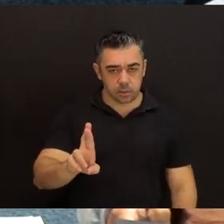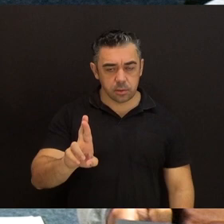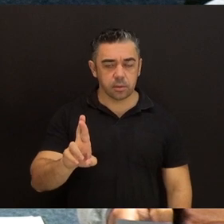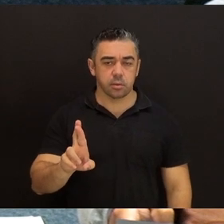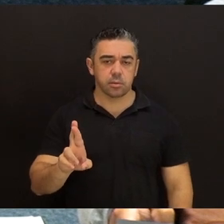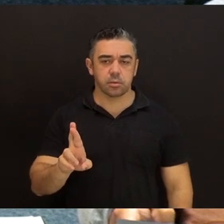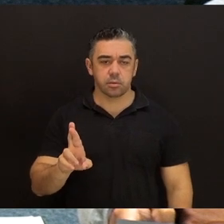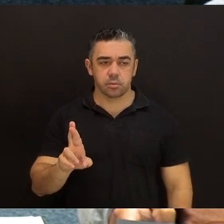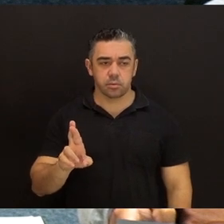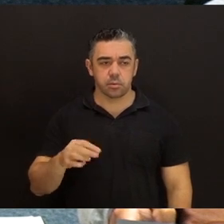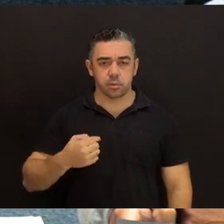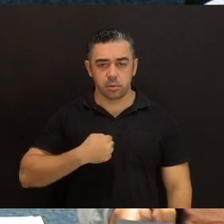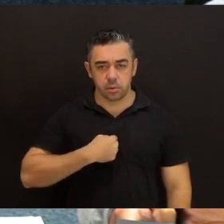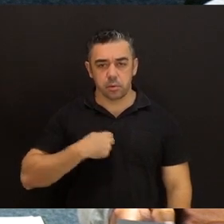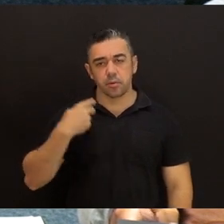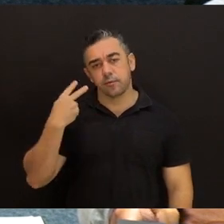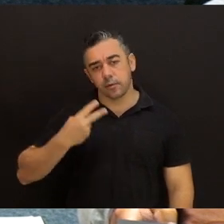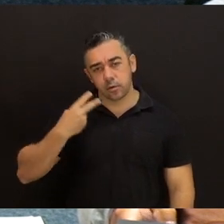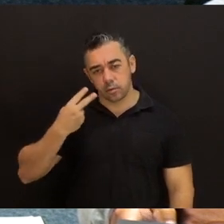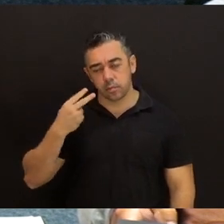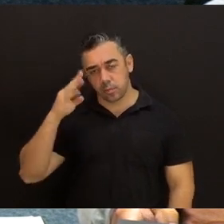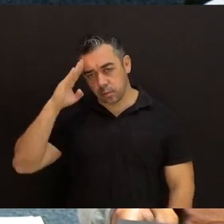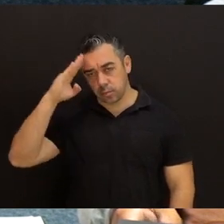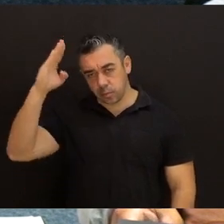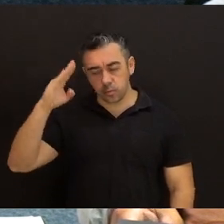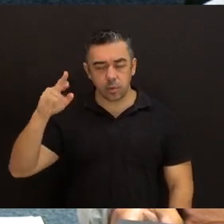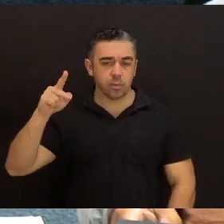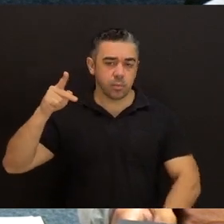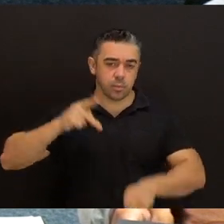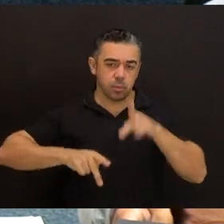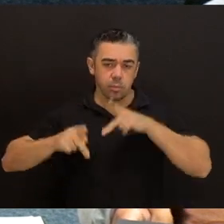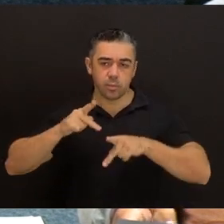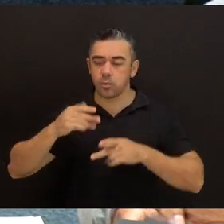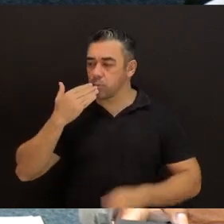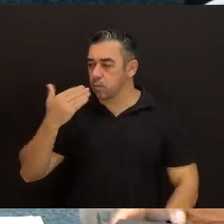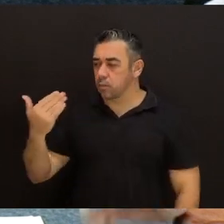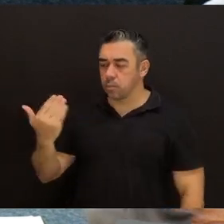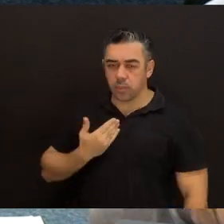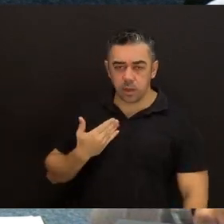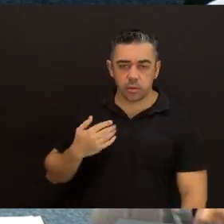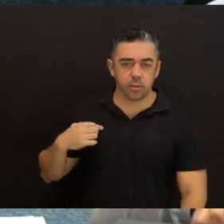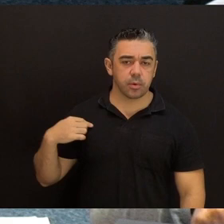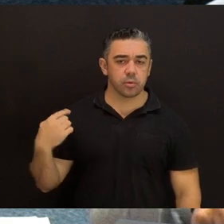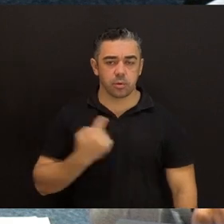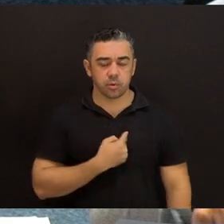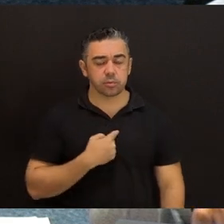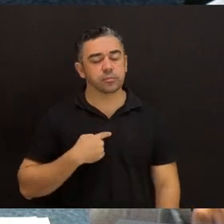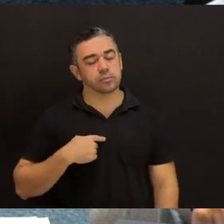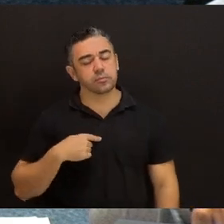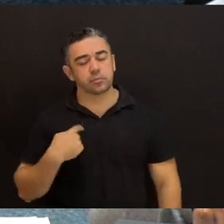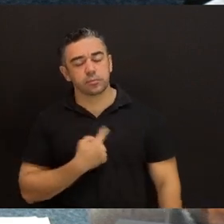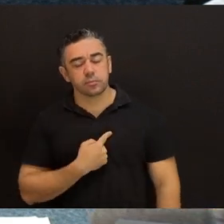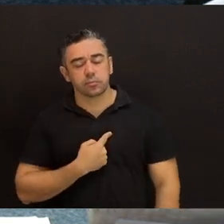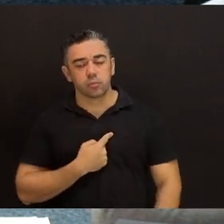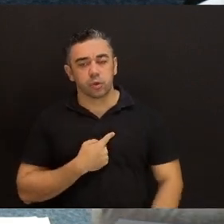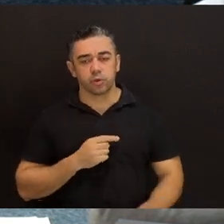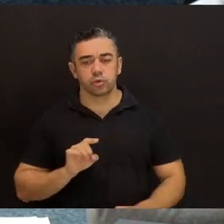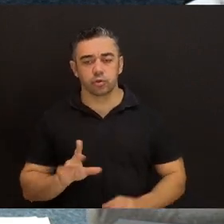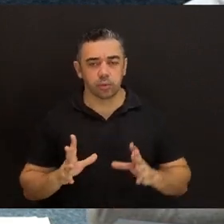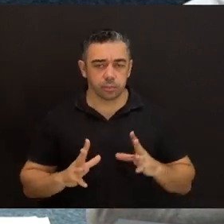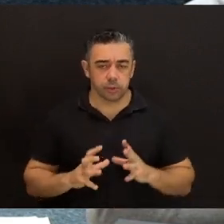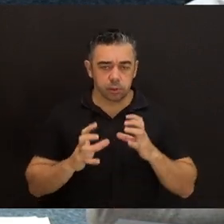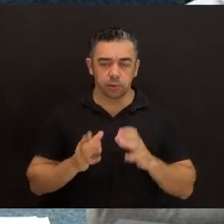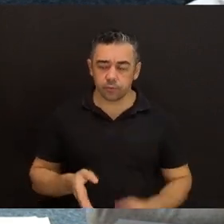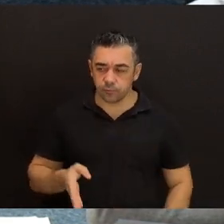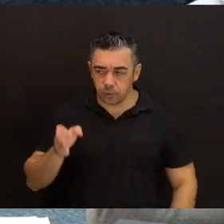eu como Vereador mas principalmente da população que nos pede mas nós muito mais do que brigar nós vamos